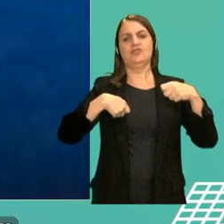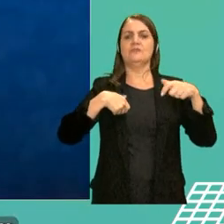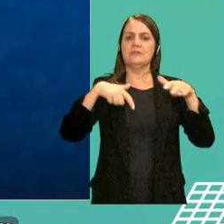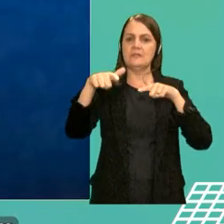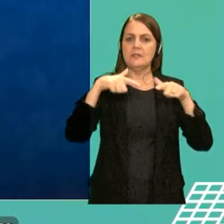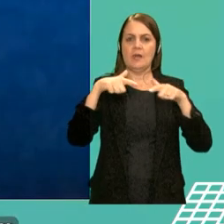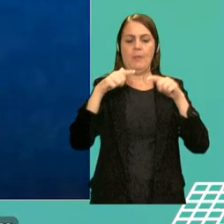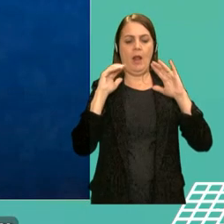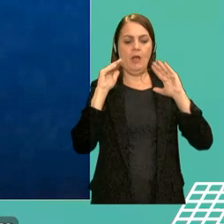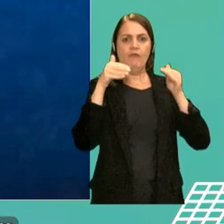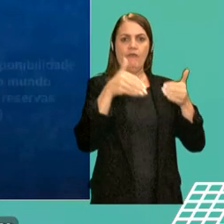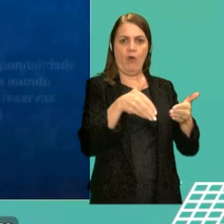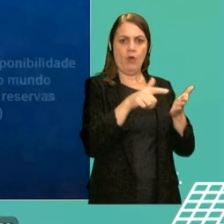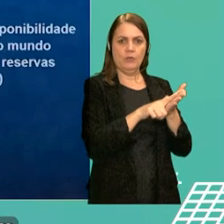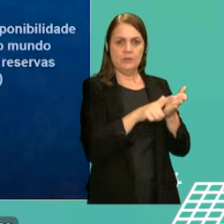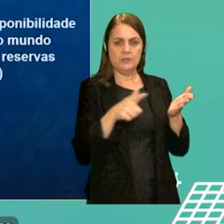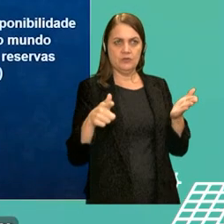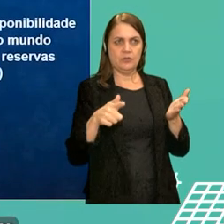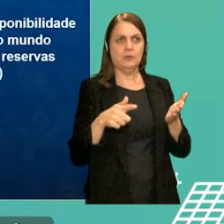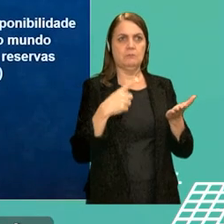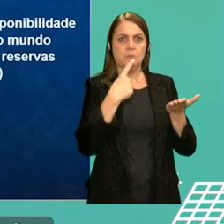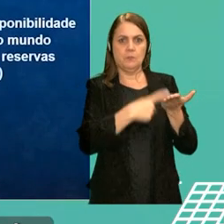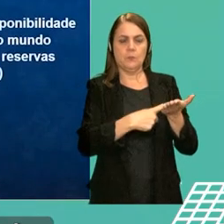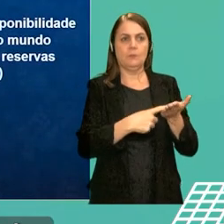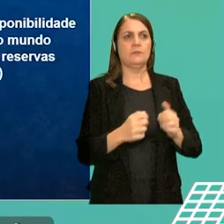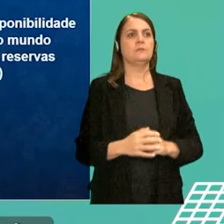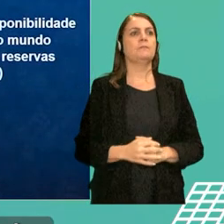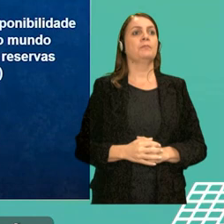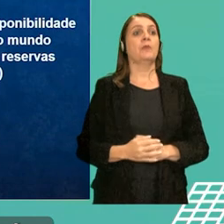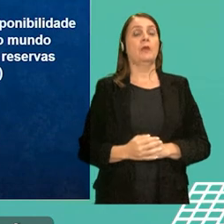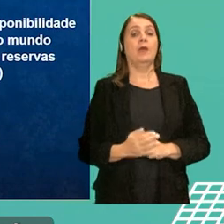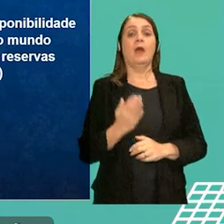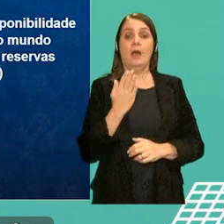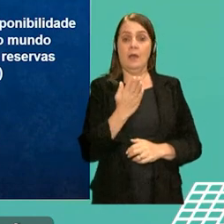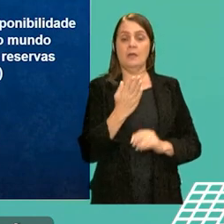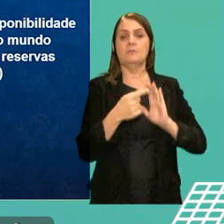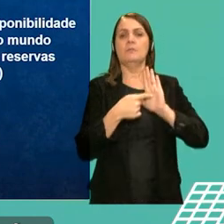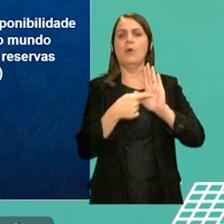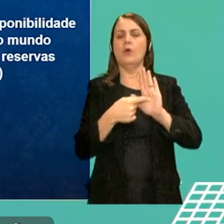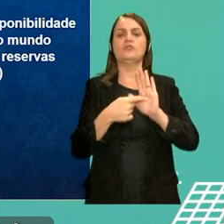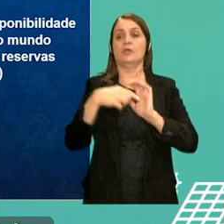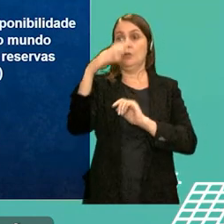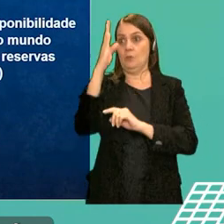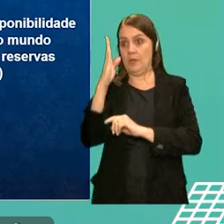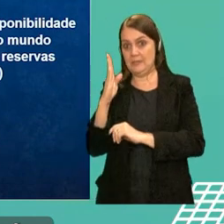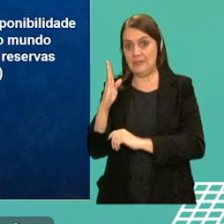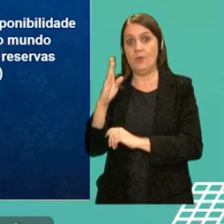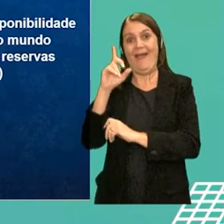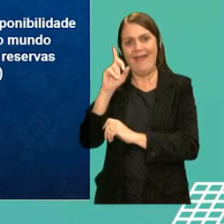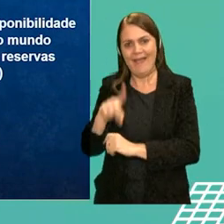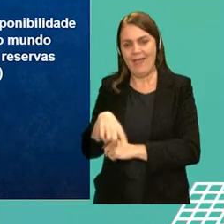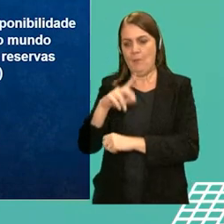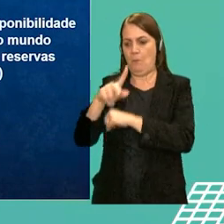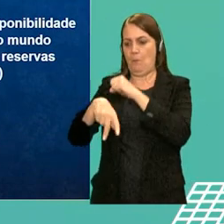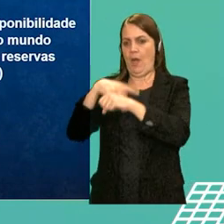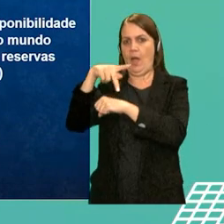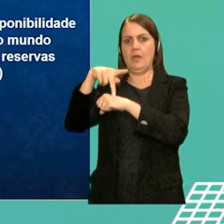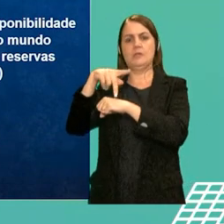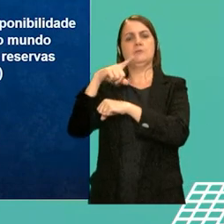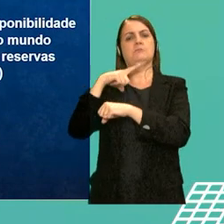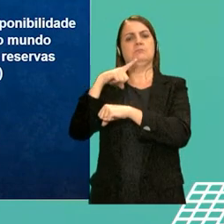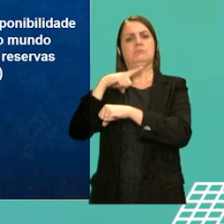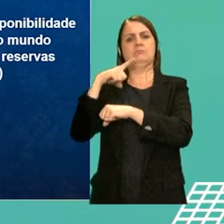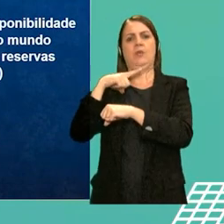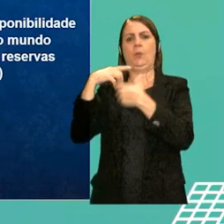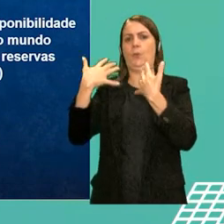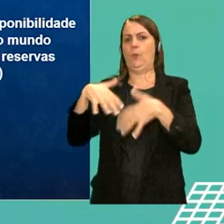Aqui algumas vantagens comparativas do Brasil, né, que colocam, né, o país como um dos grandes potenciais, principalmente aí sob o olhar,